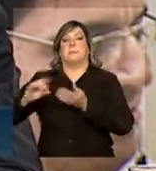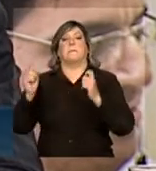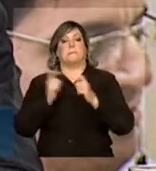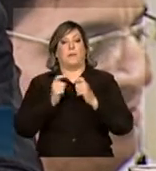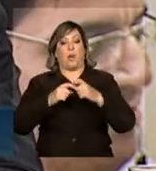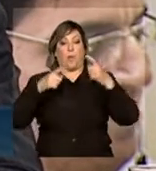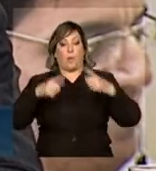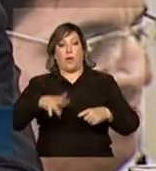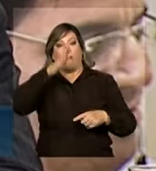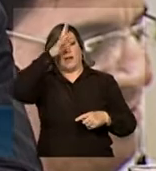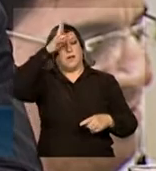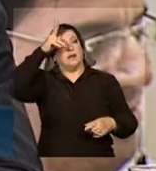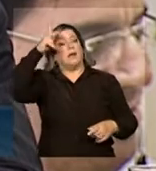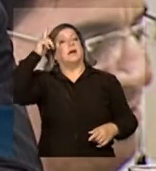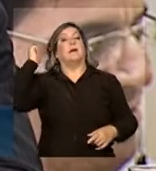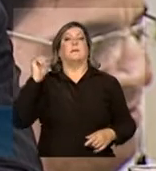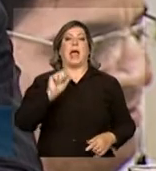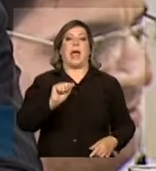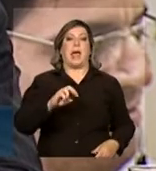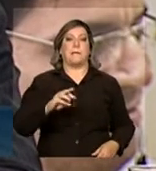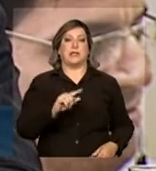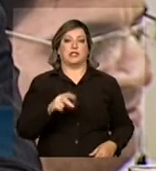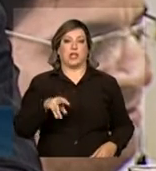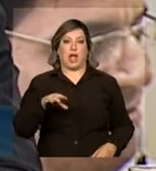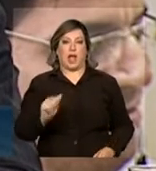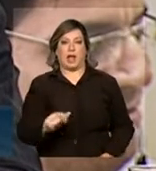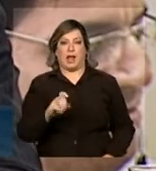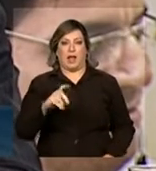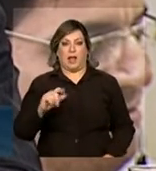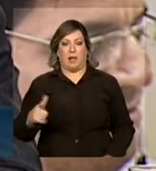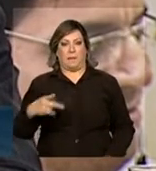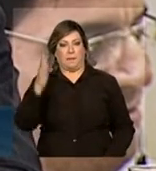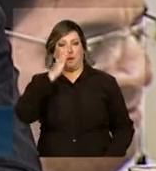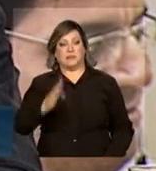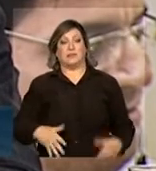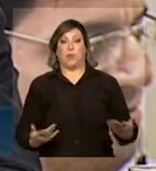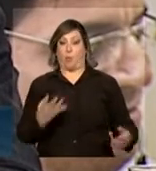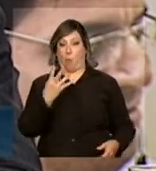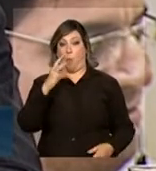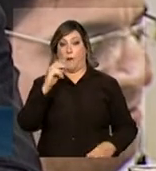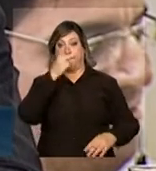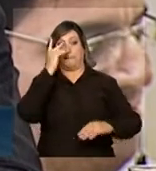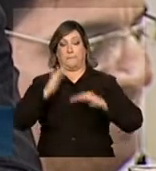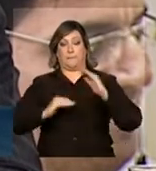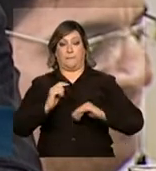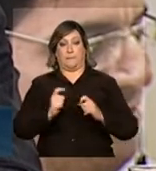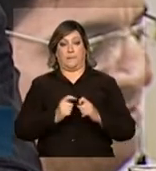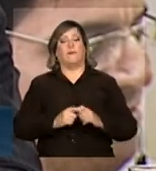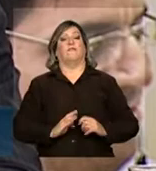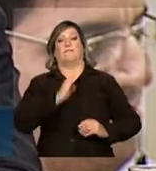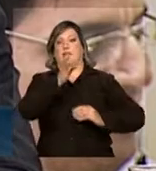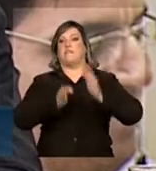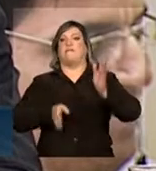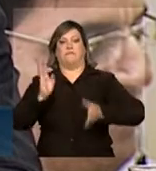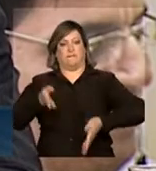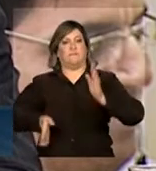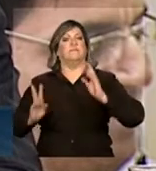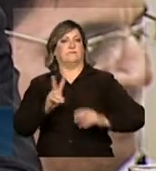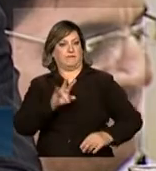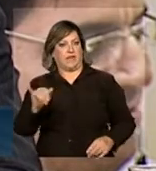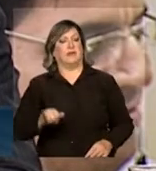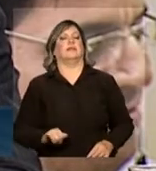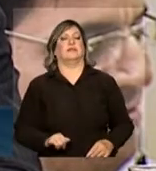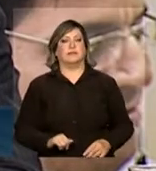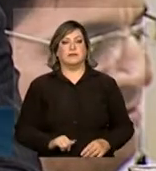estão na Amazônia legal brasileira eh por isso cerca de 40 profissionais vão pros distritos de saúde indígena da Amazônia legal